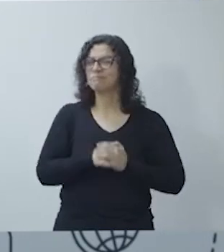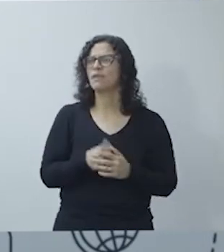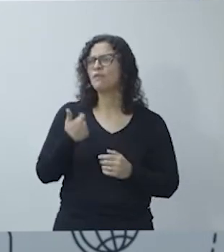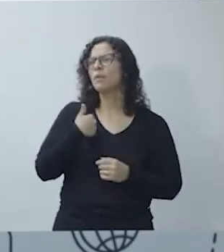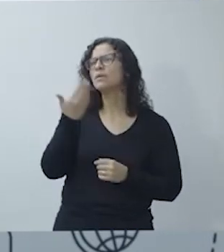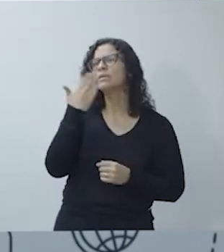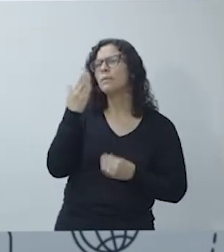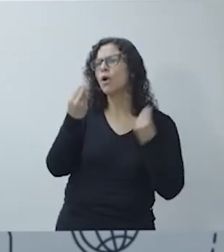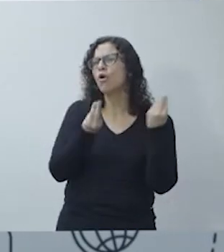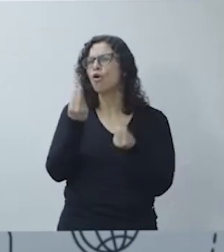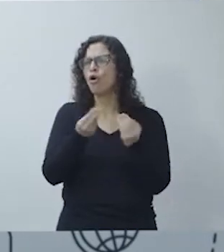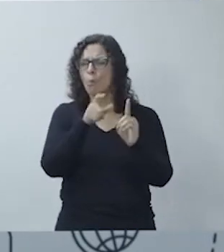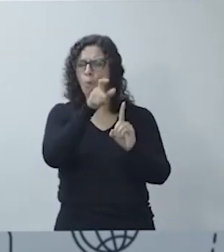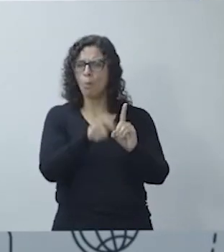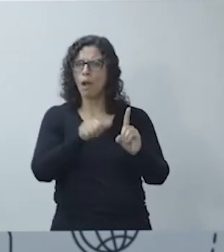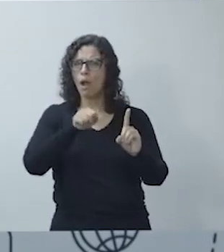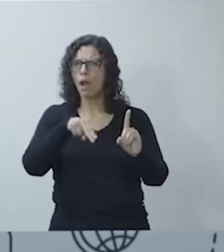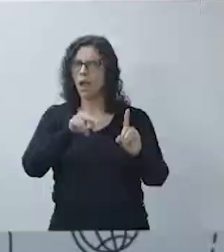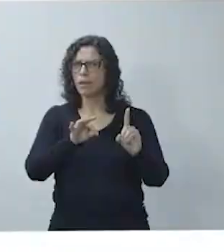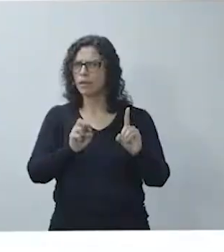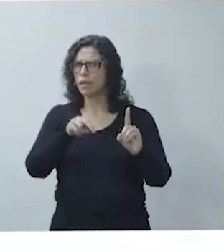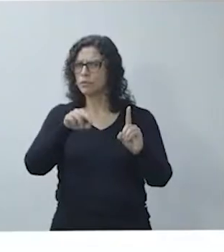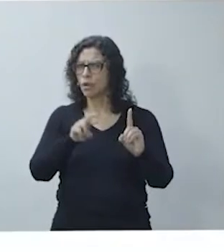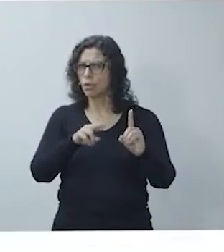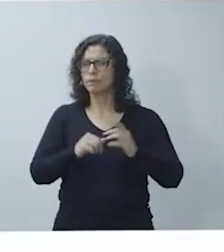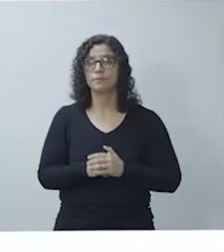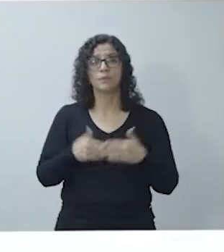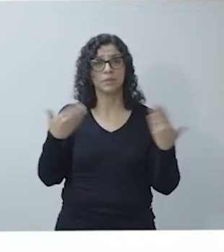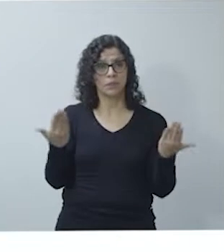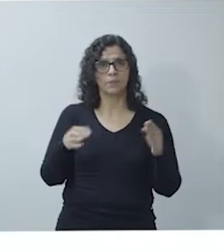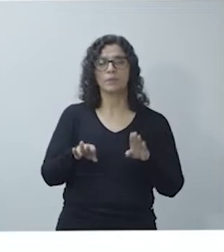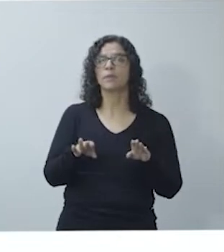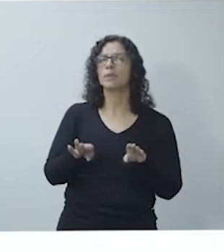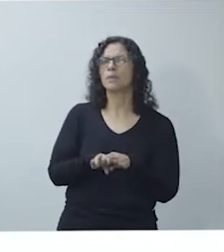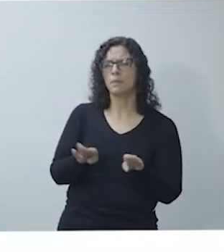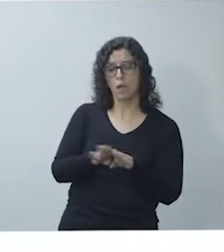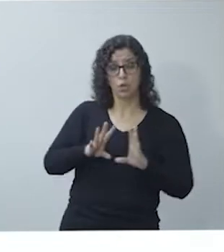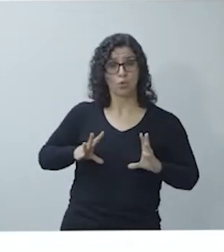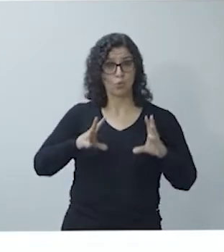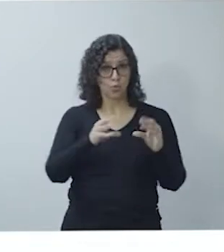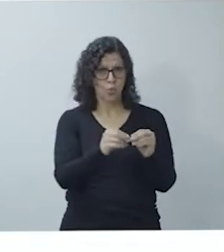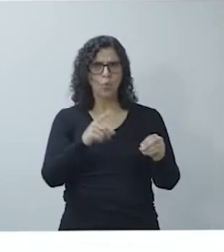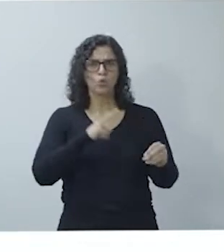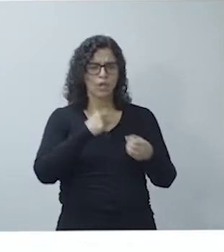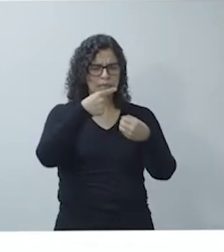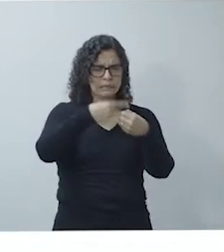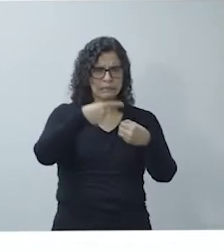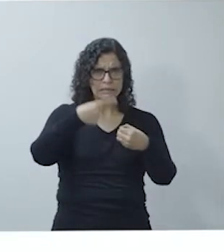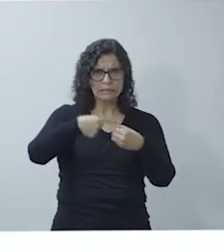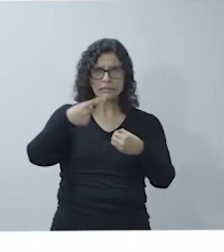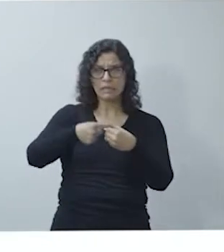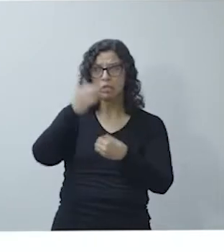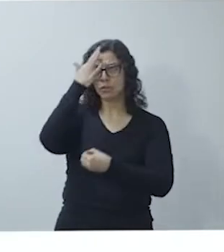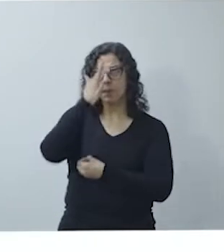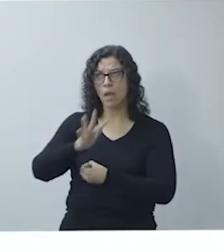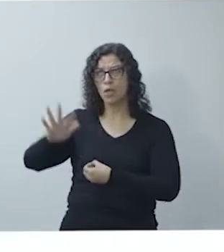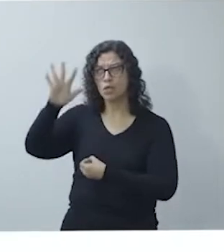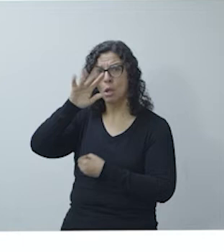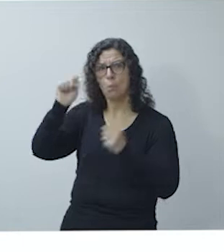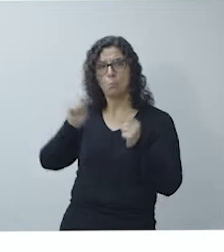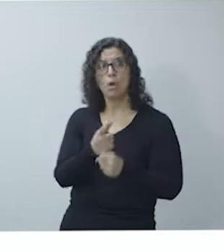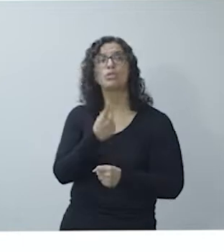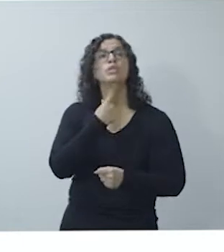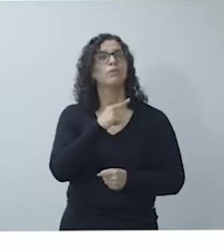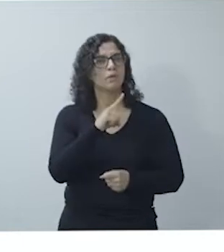um pouquinho mais dessa história. Enfim, tudo quanto a cidade de fantasia pode